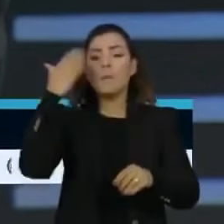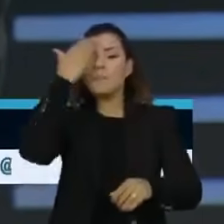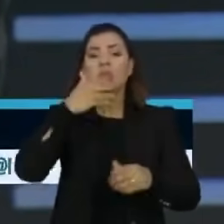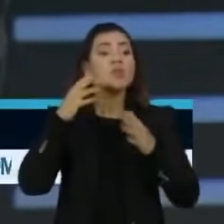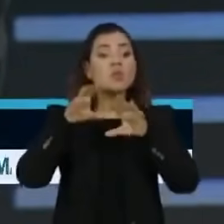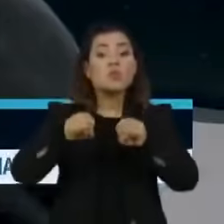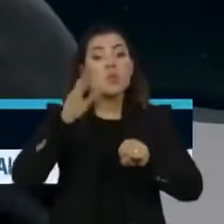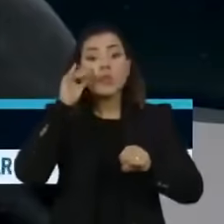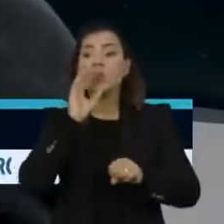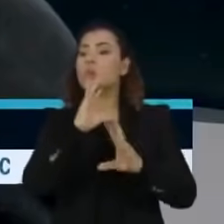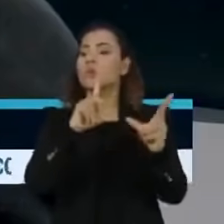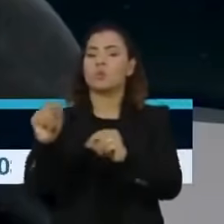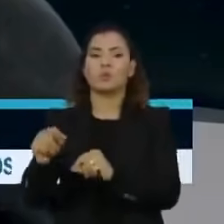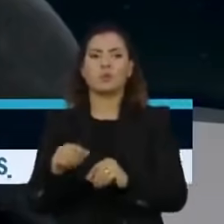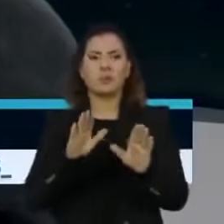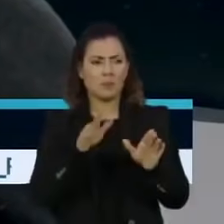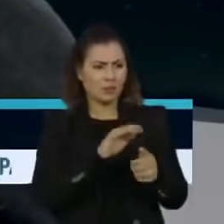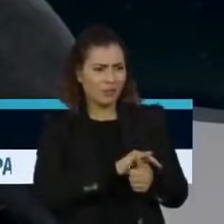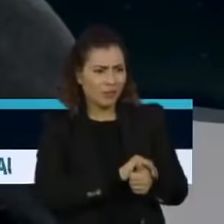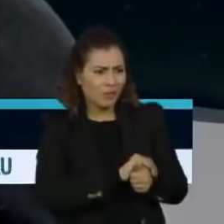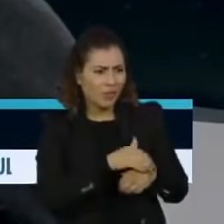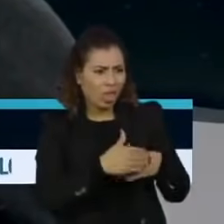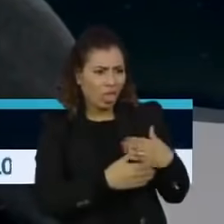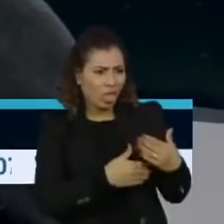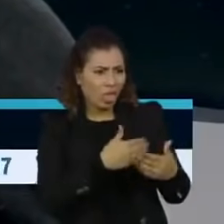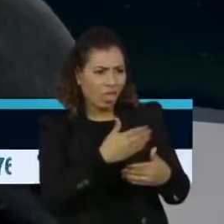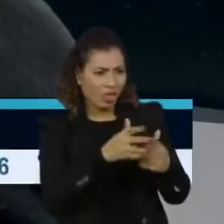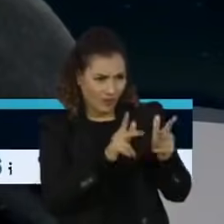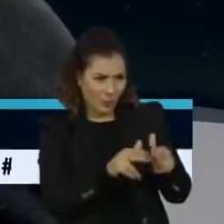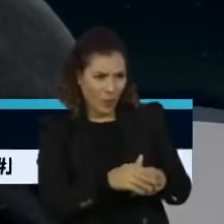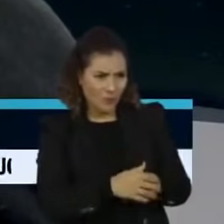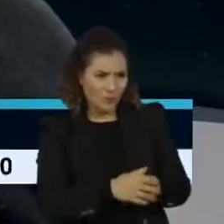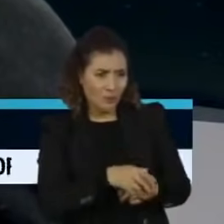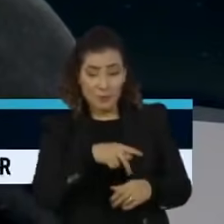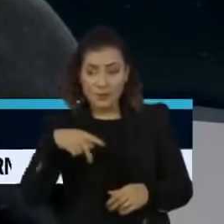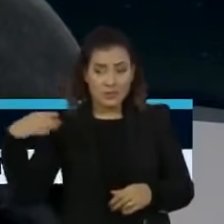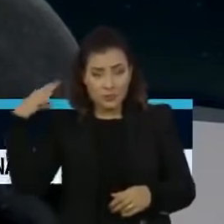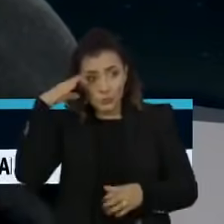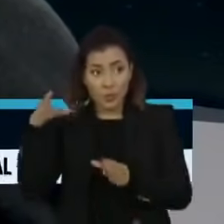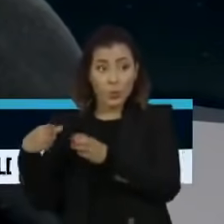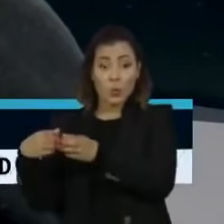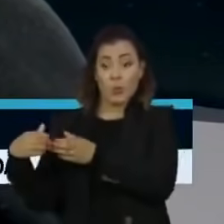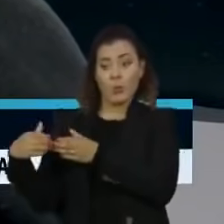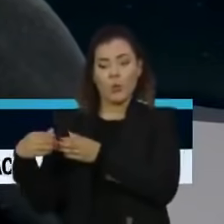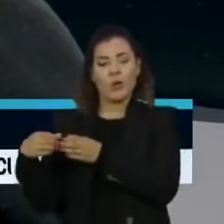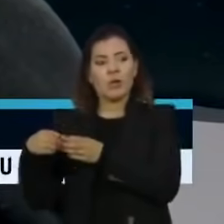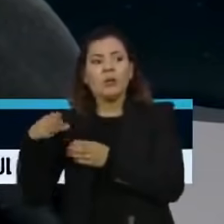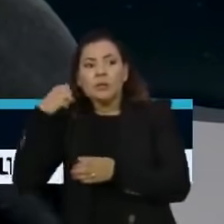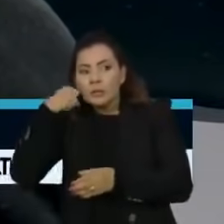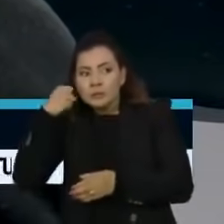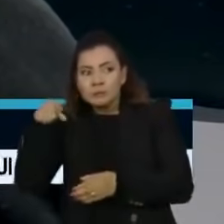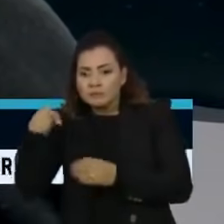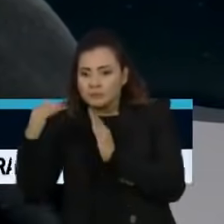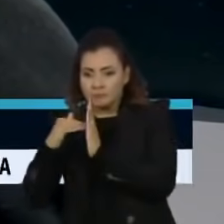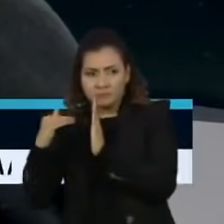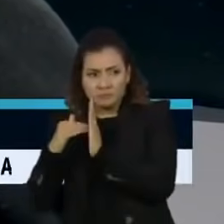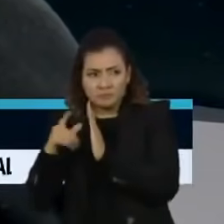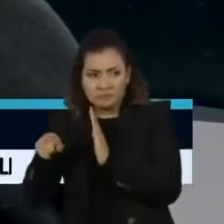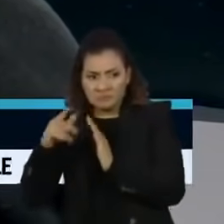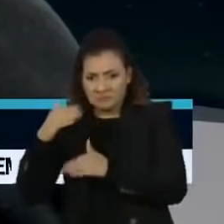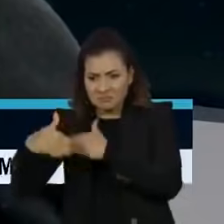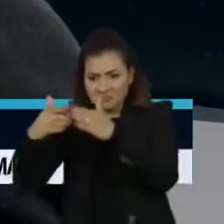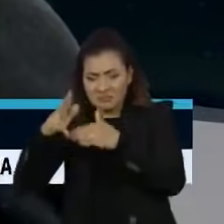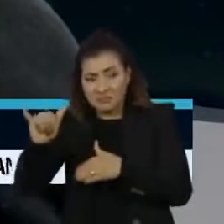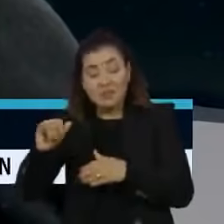evitar dor de cabeça mas você acha uma operação tartaruga como pretendem os aliados do presidente bolsonaro é no senado consegue avançar o vice